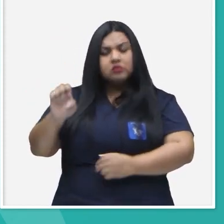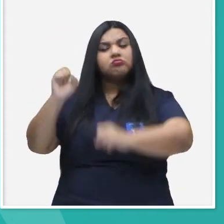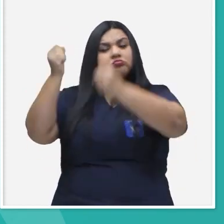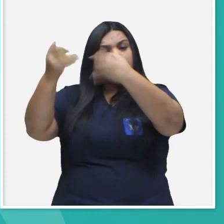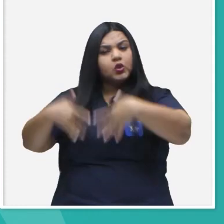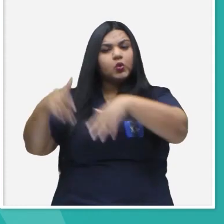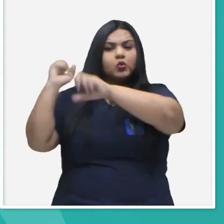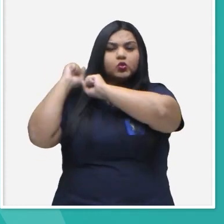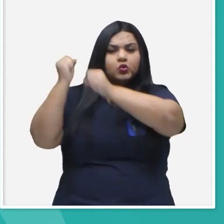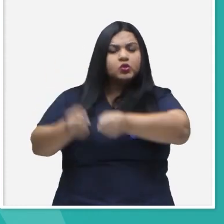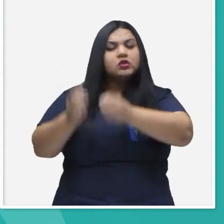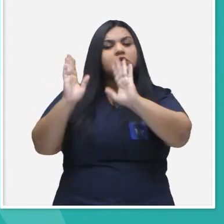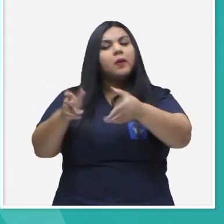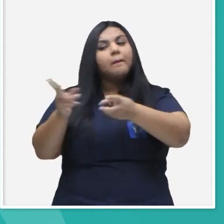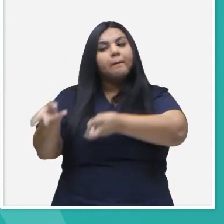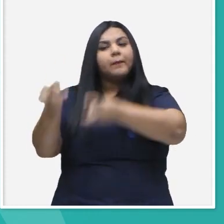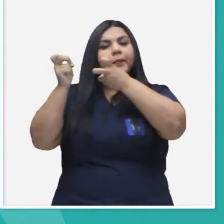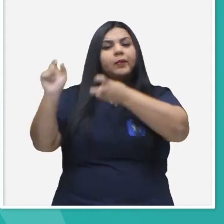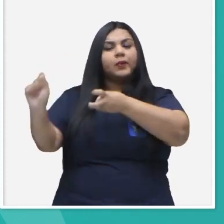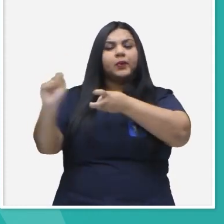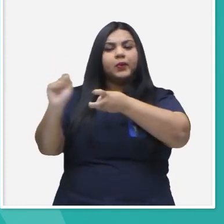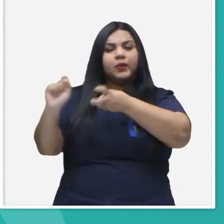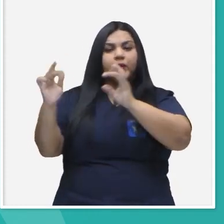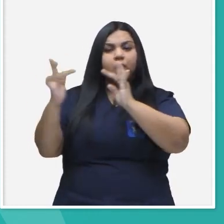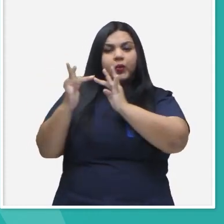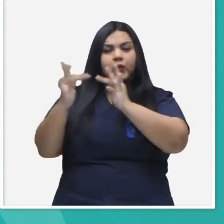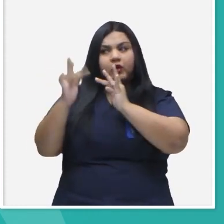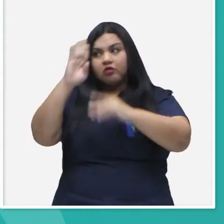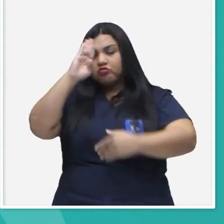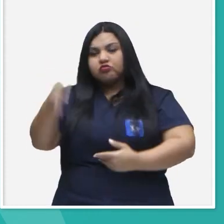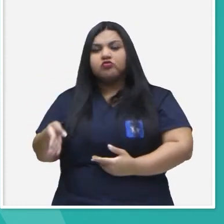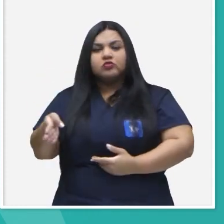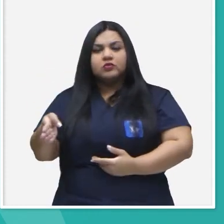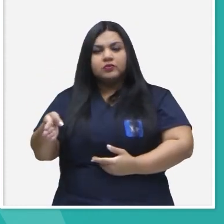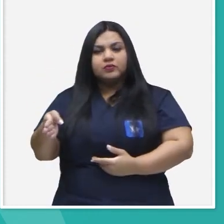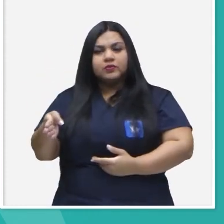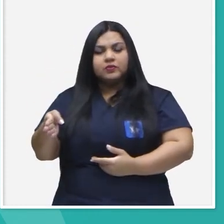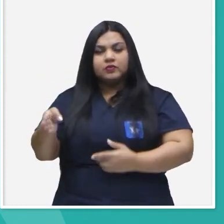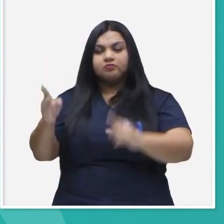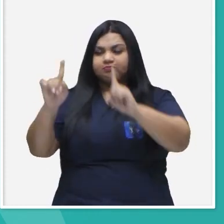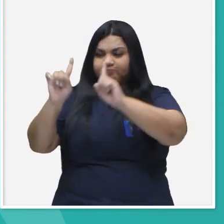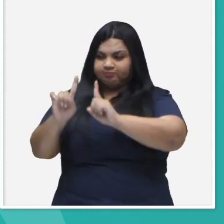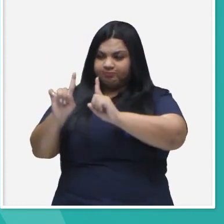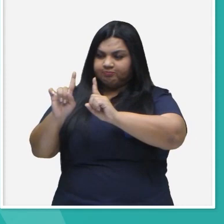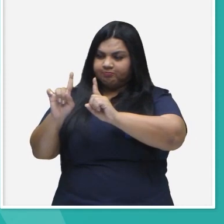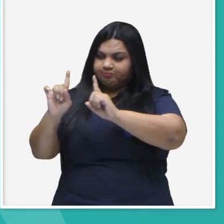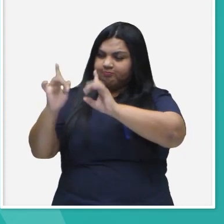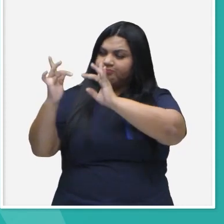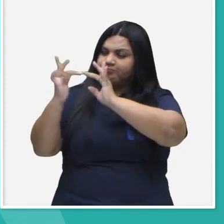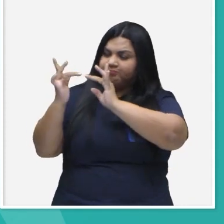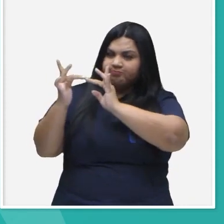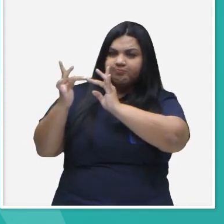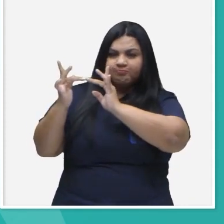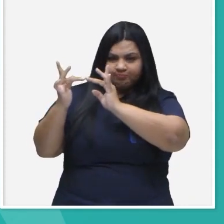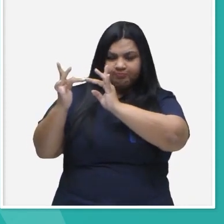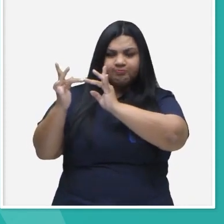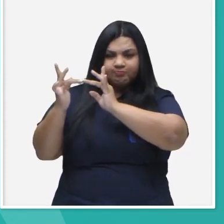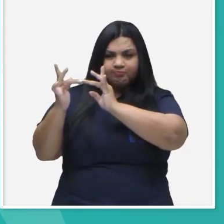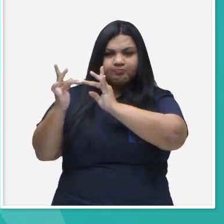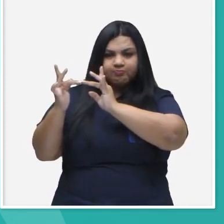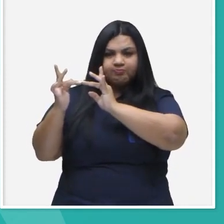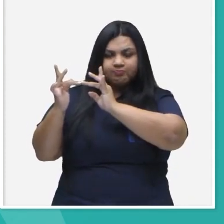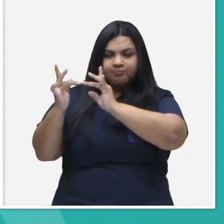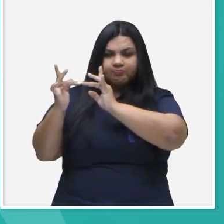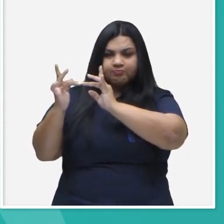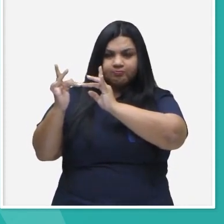Então, aqui a gente consegue perceber o quê? O contato direto entre os atletas, no caso